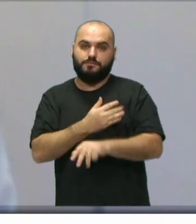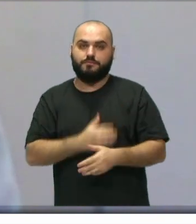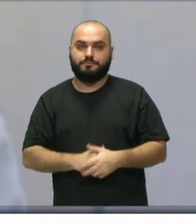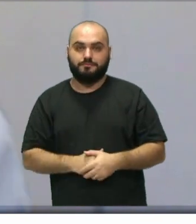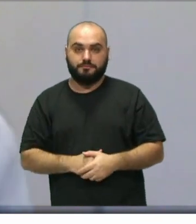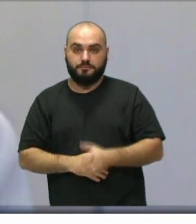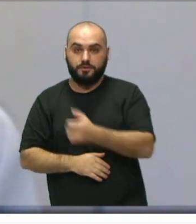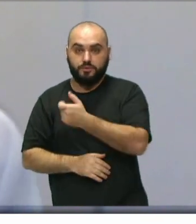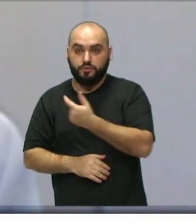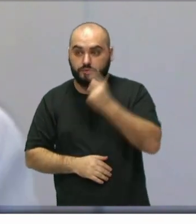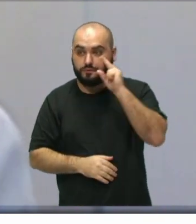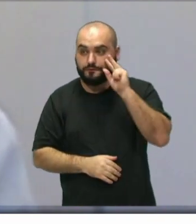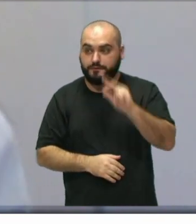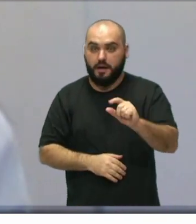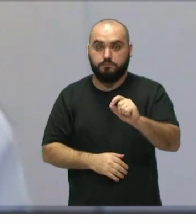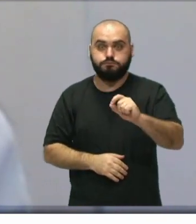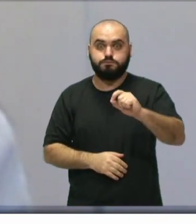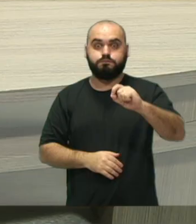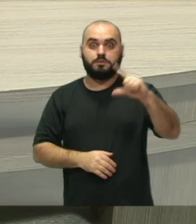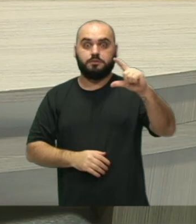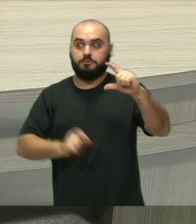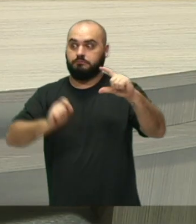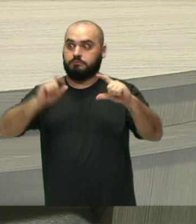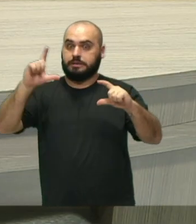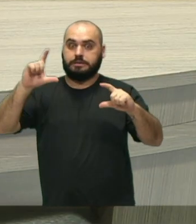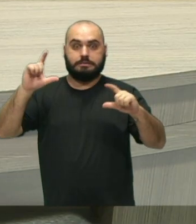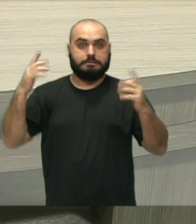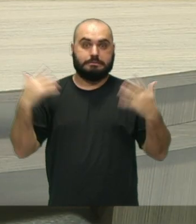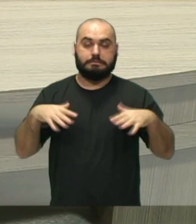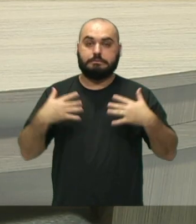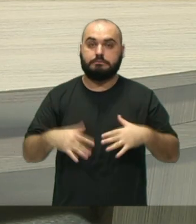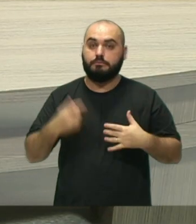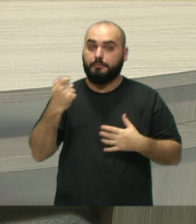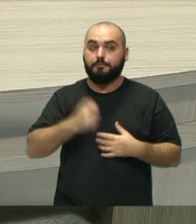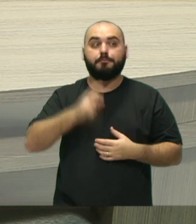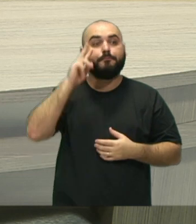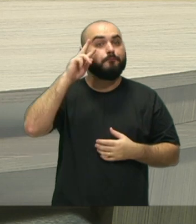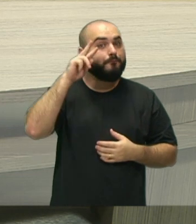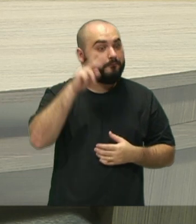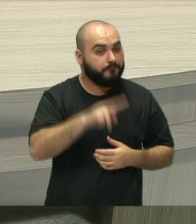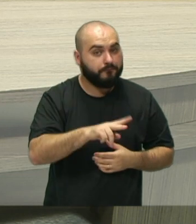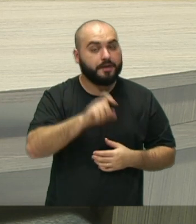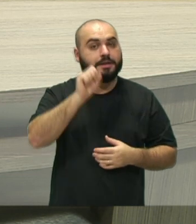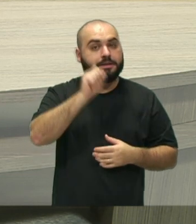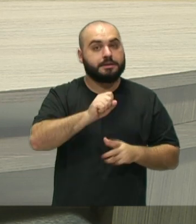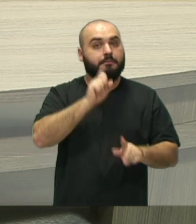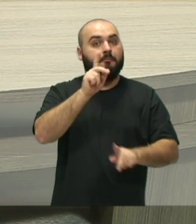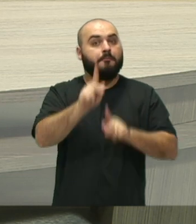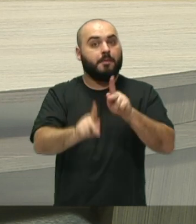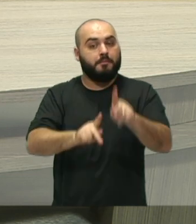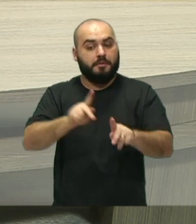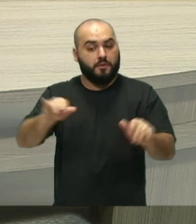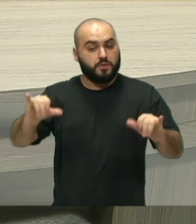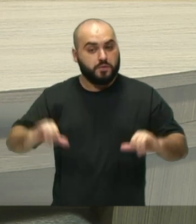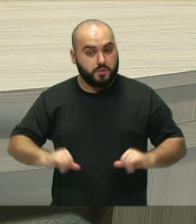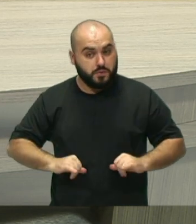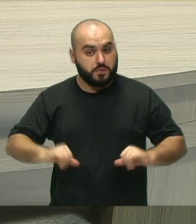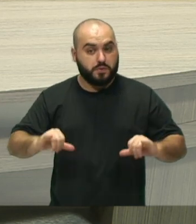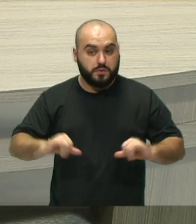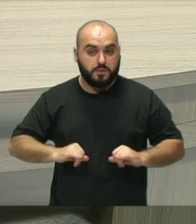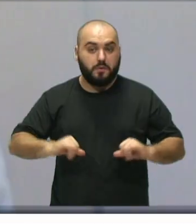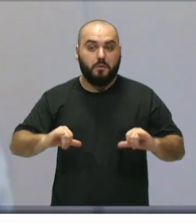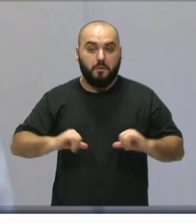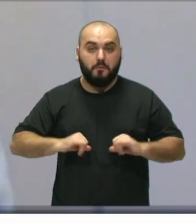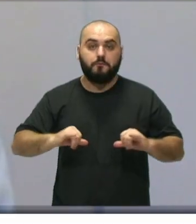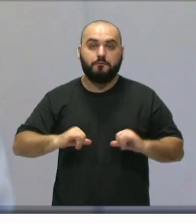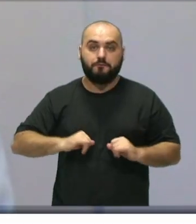são alarmantes em cima disso. Nós precisamos olhar para essa população que sofre, tem e